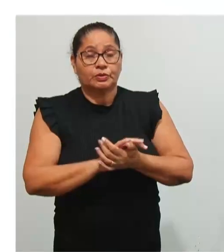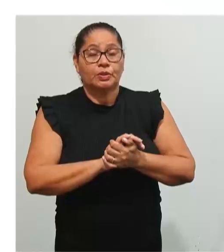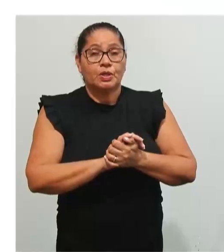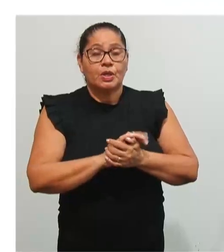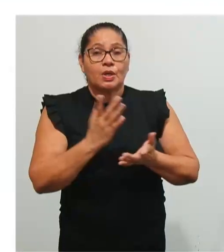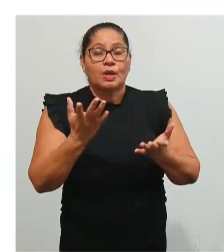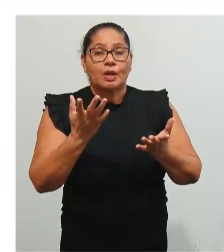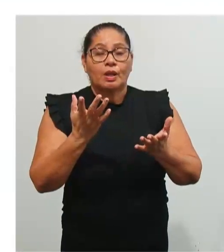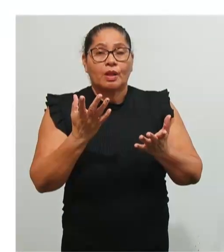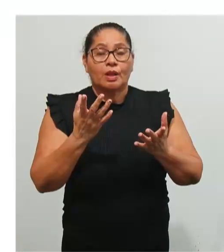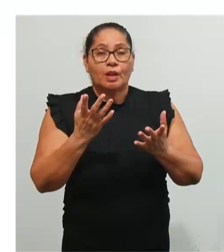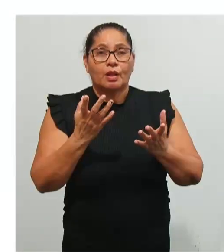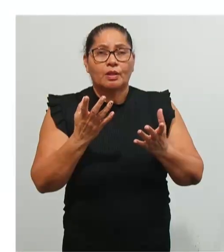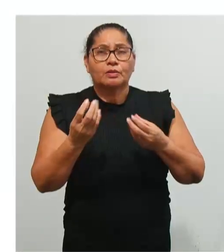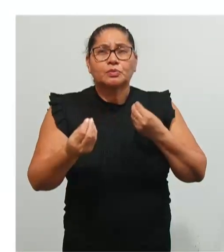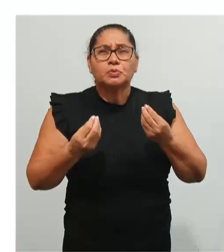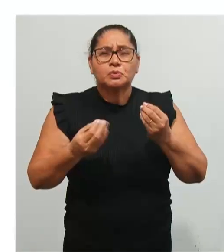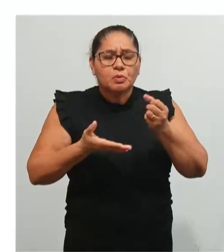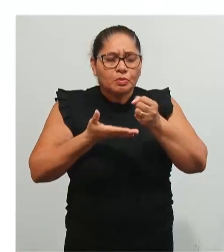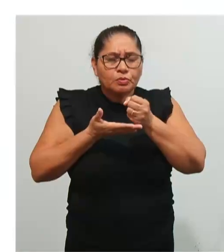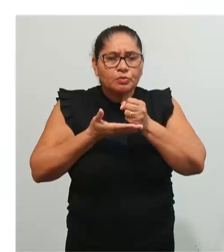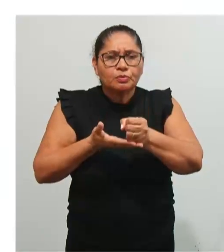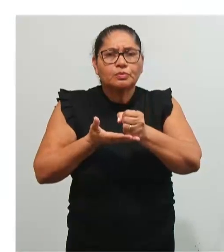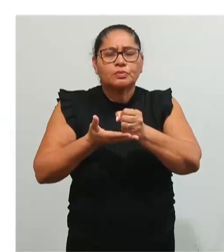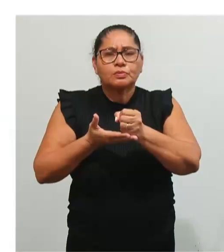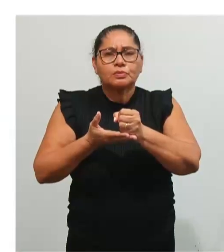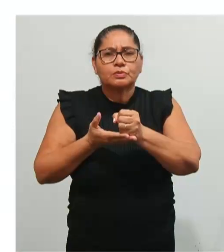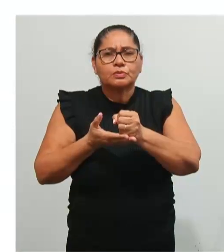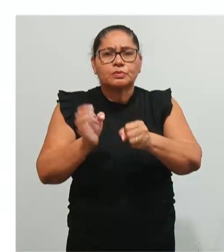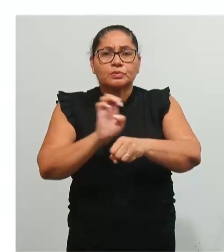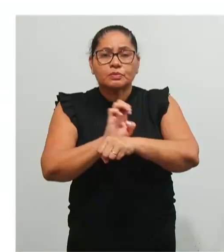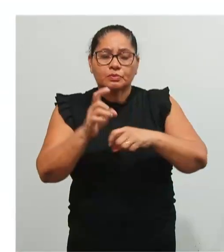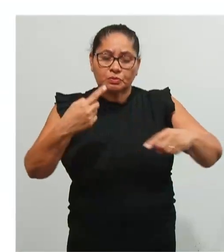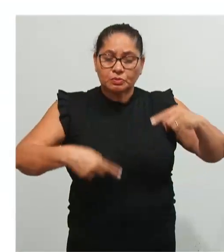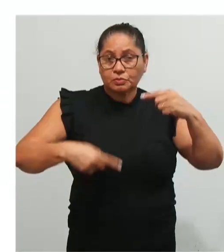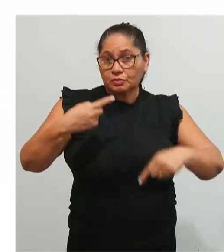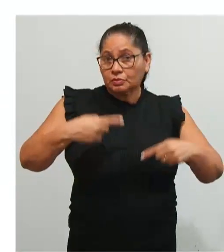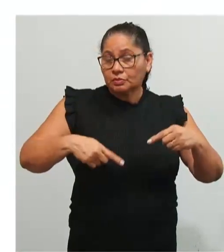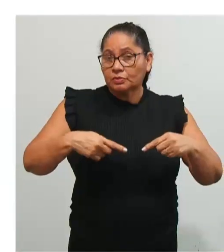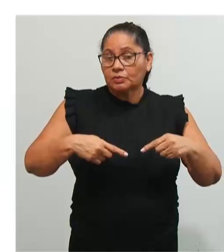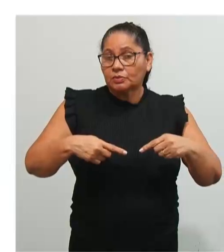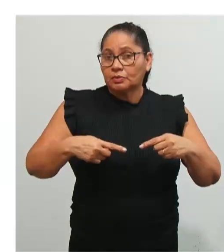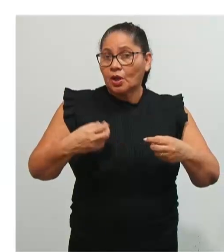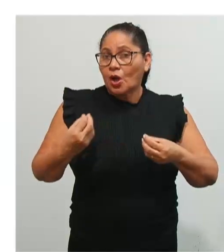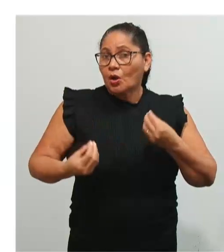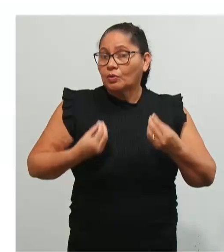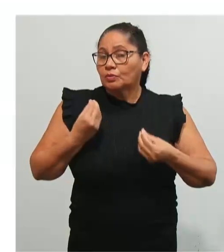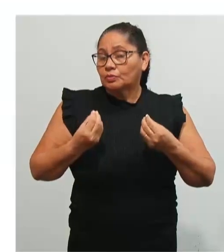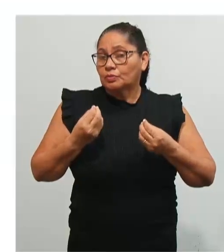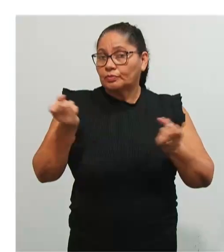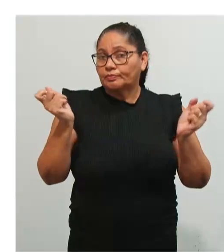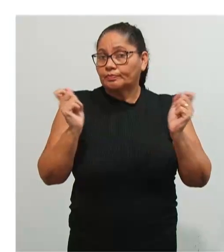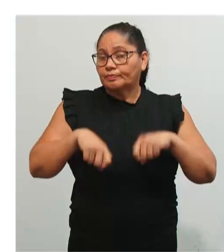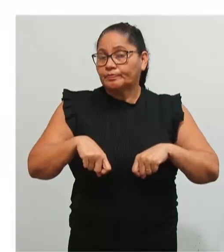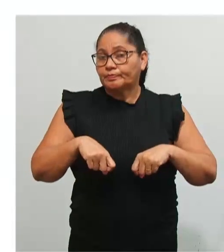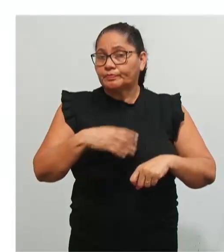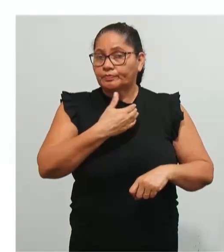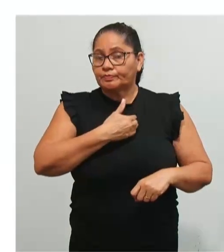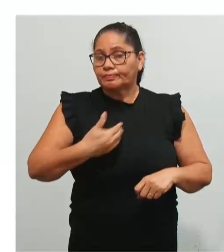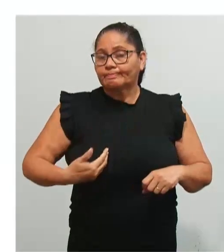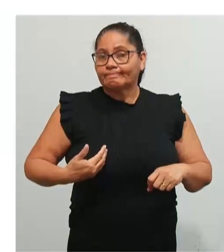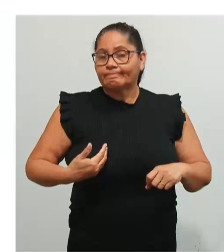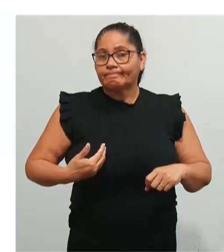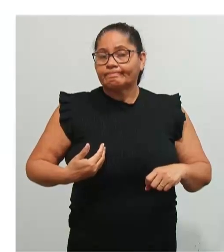fonte de legitimidade, como apoio objetivo pelo Estado e suas políticas, e como a capacidade de governos de